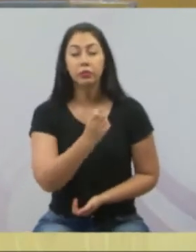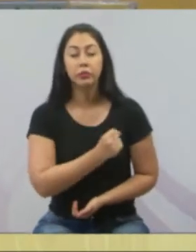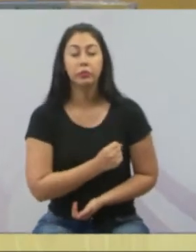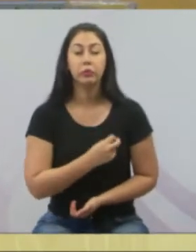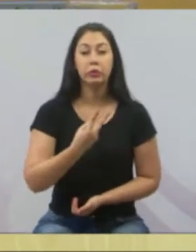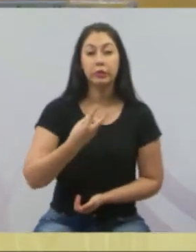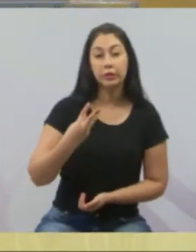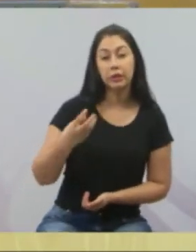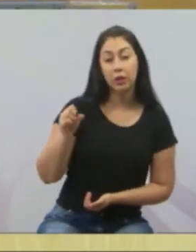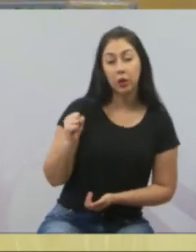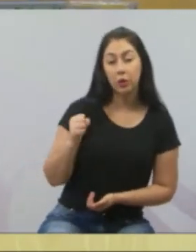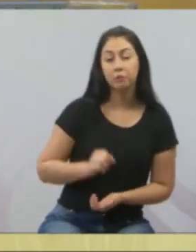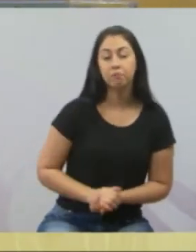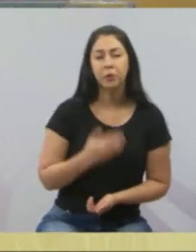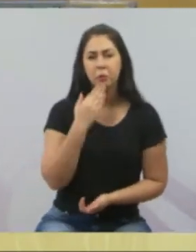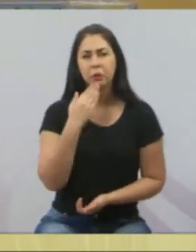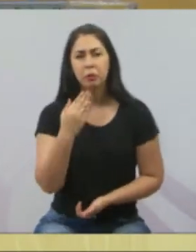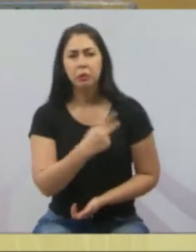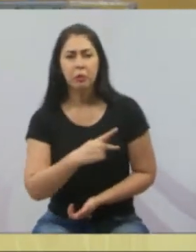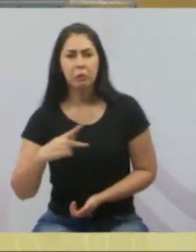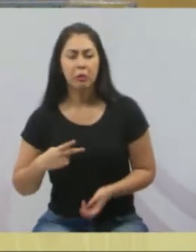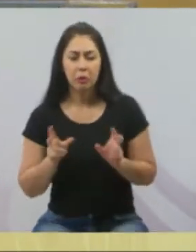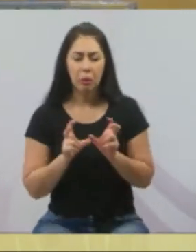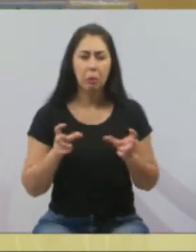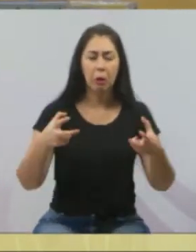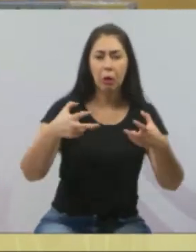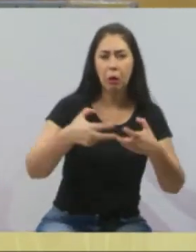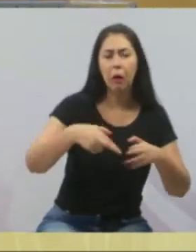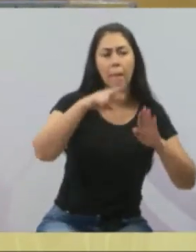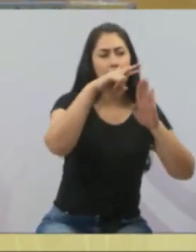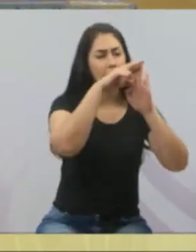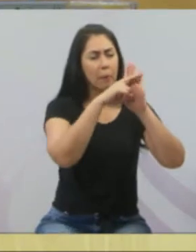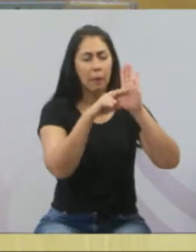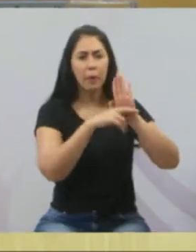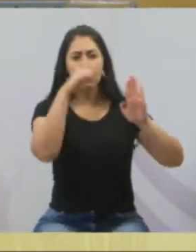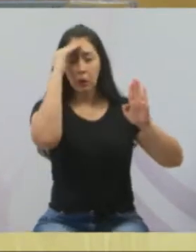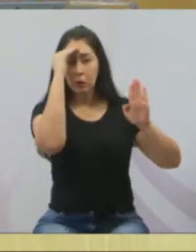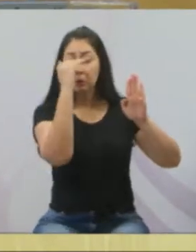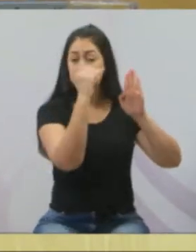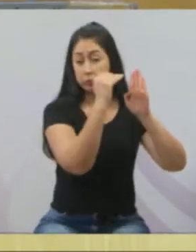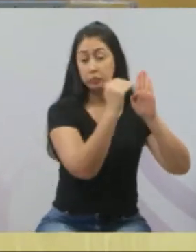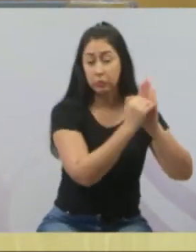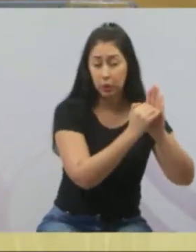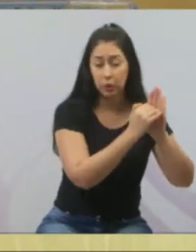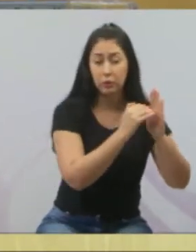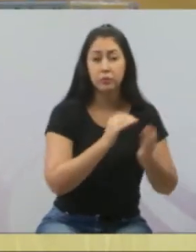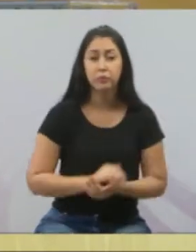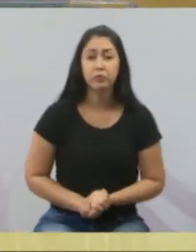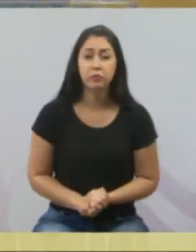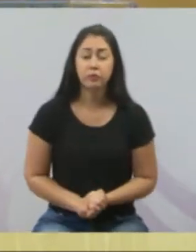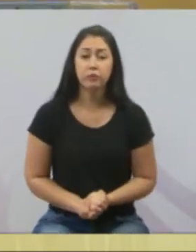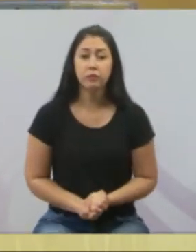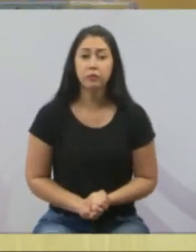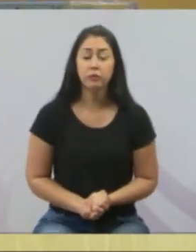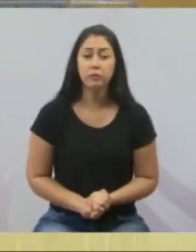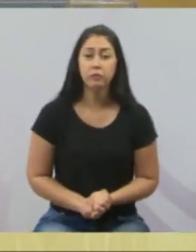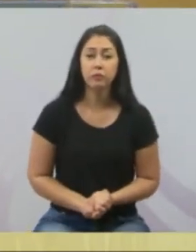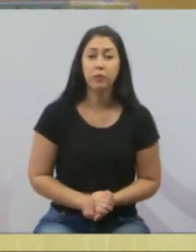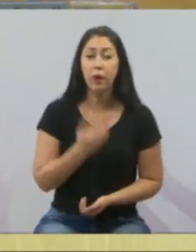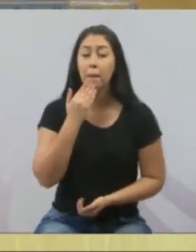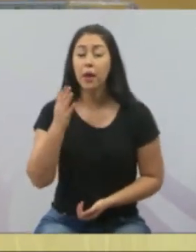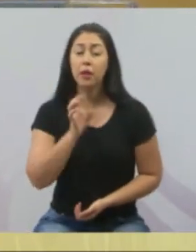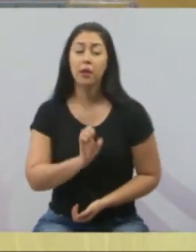Solicito à segunda secretária, a vereadora Sônia Patas da Amizade, que faça a leitura das sínteses dos requerimentos protocolados para